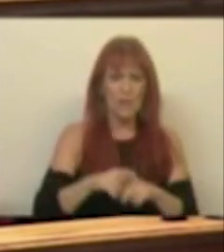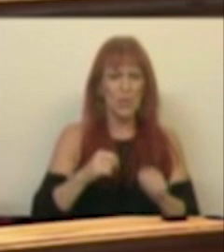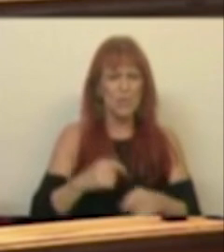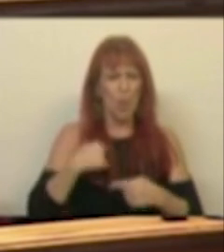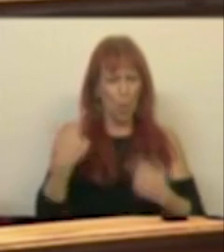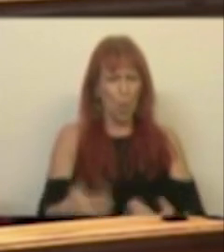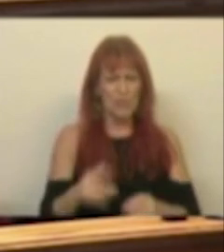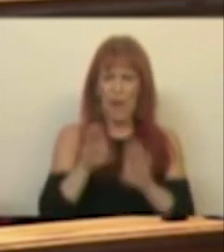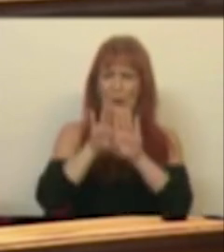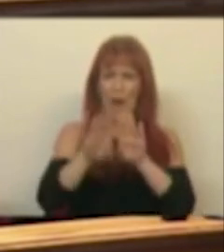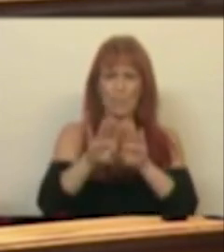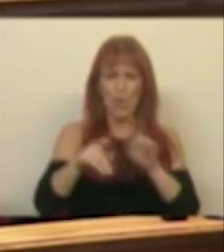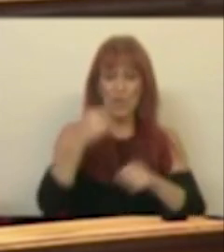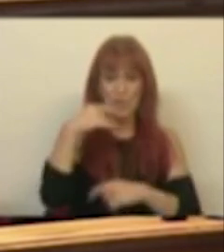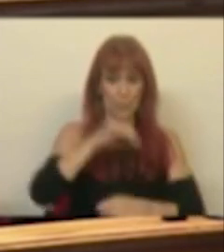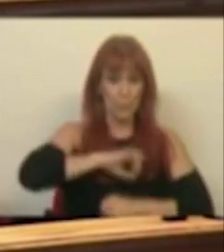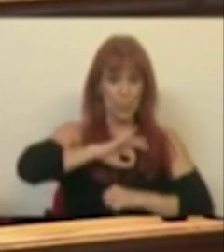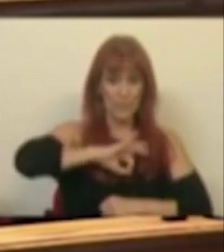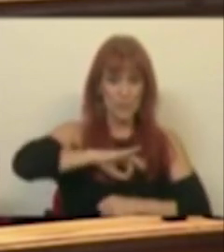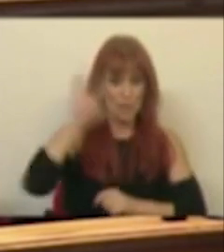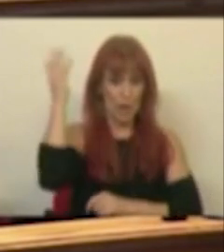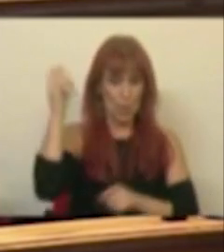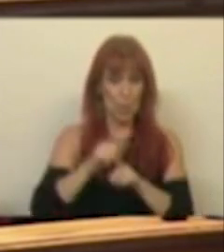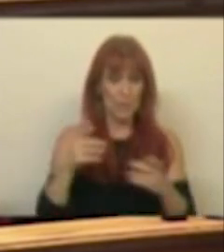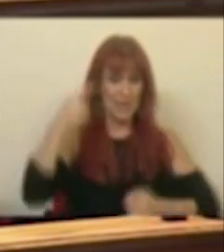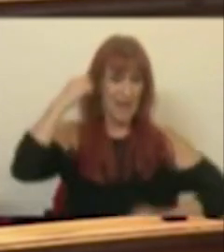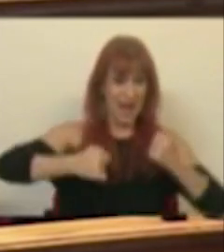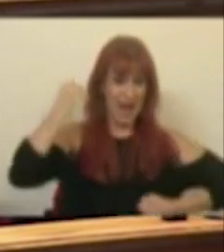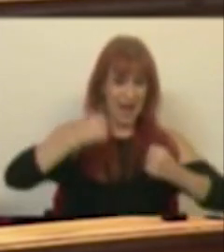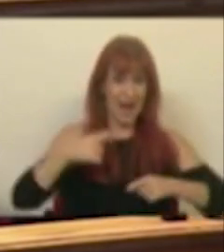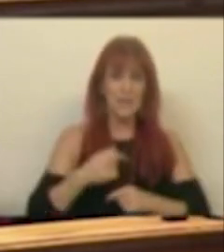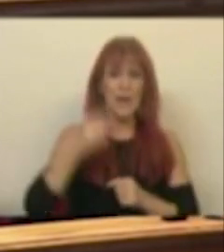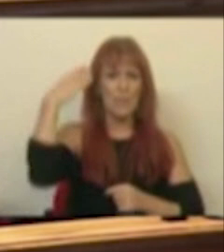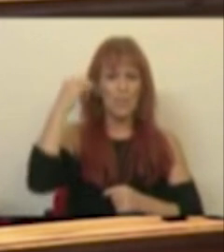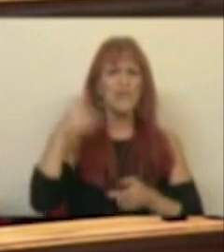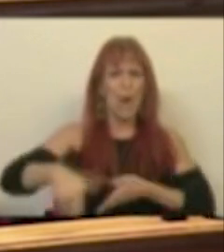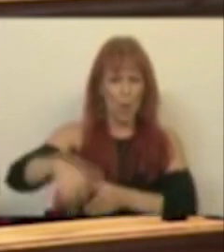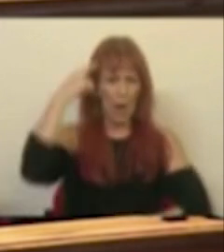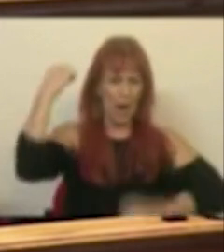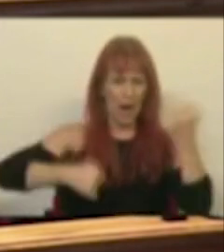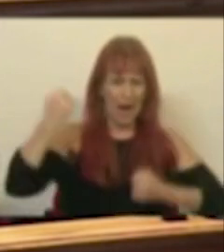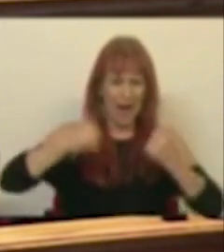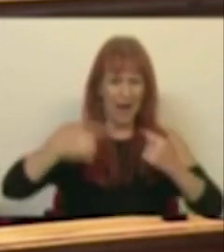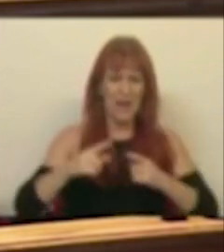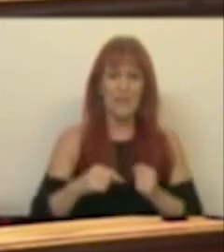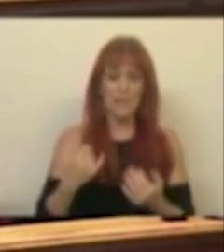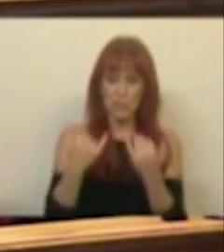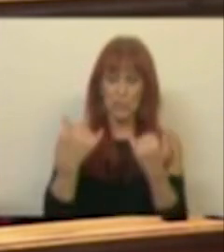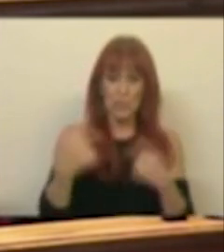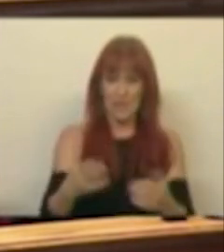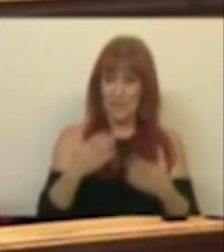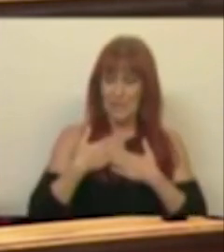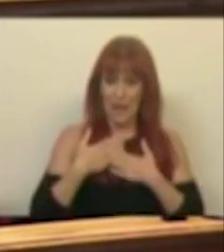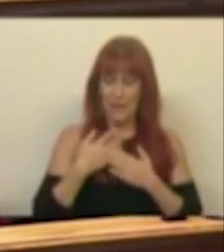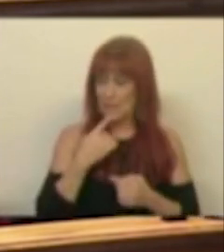hoje tivemos aqui à porta os profissionais da cultura a protestarem, temos os professores na rua também a protestarem, tivemos uma notícia que nos